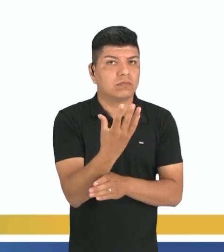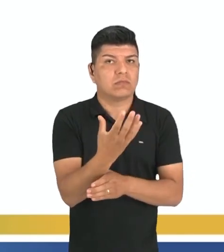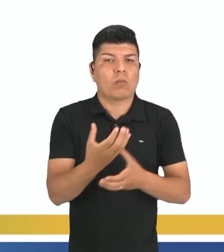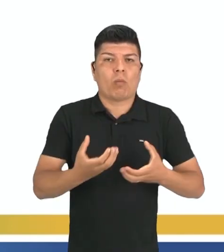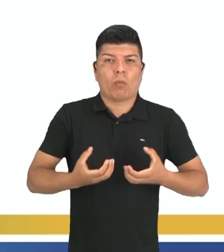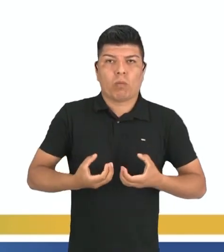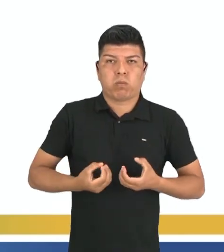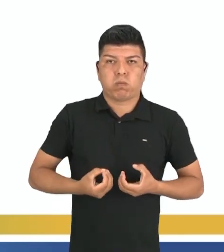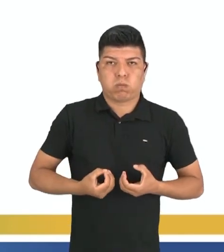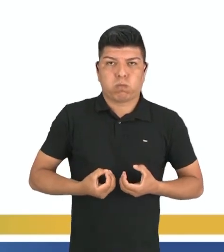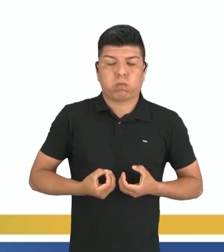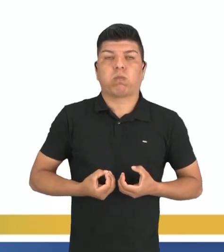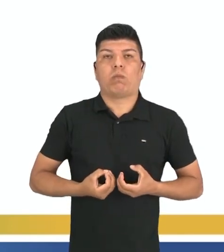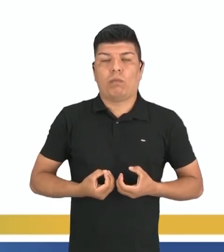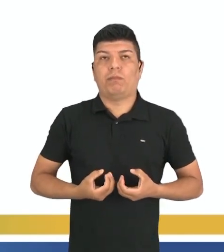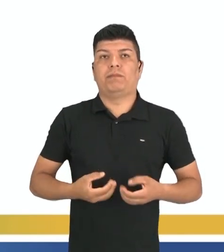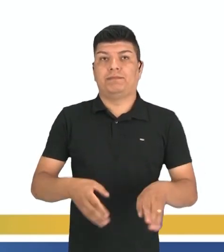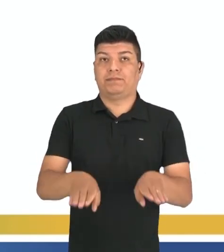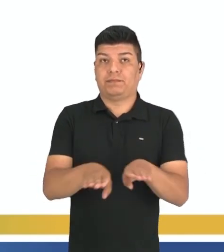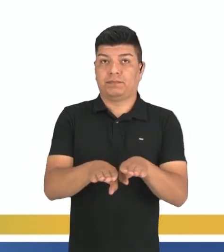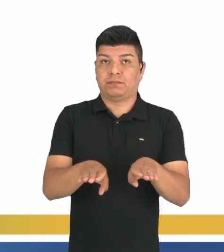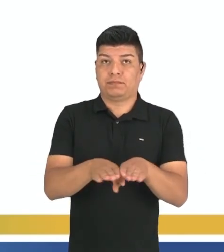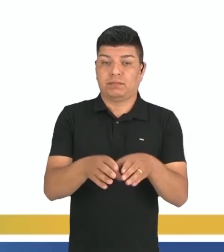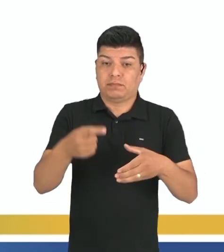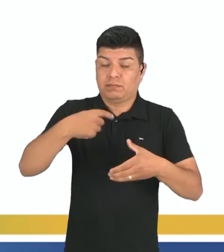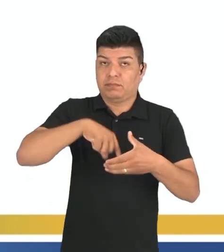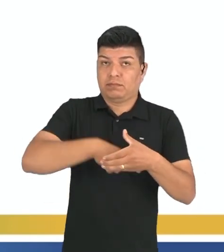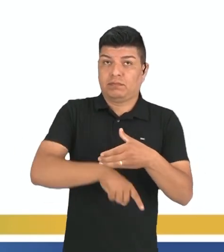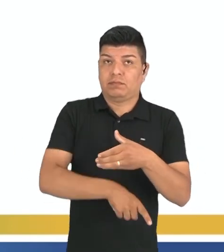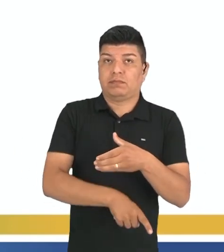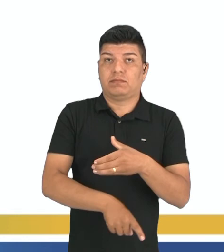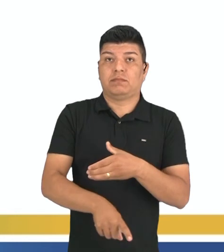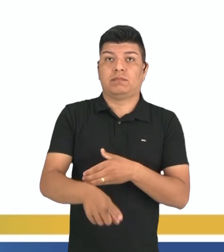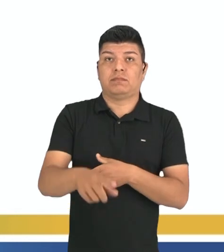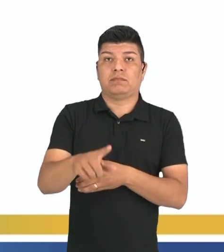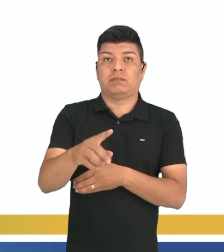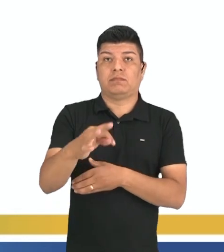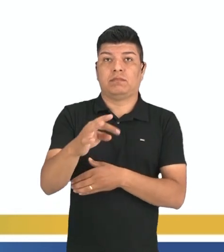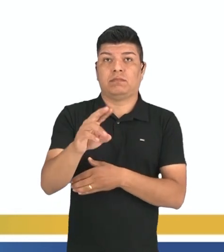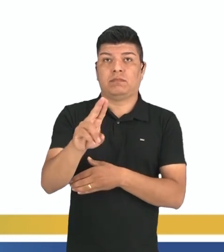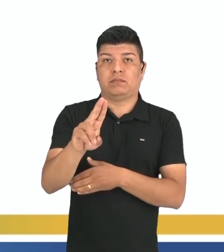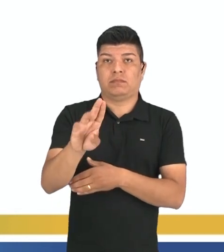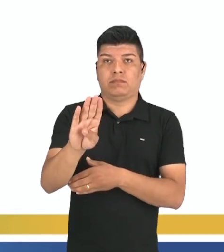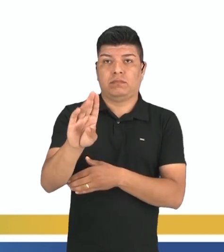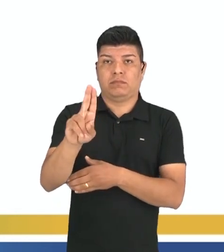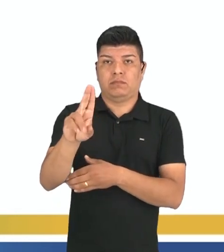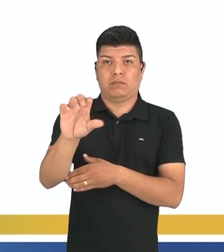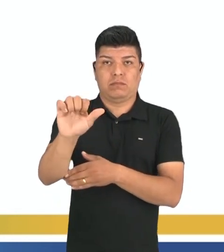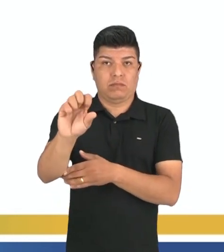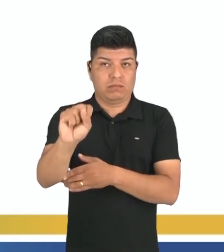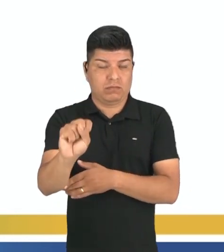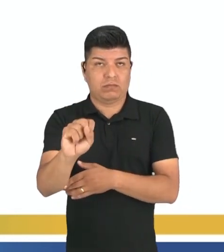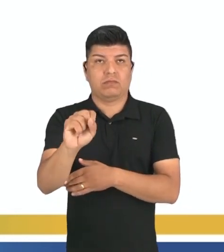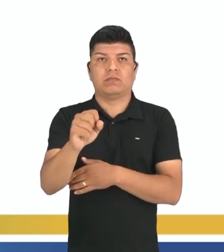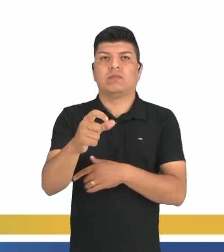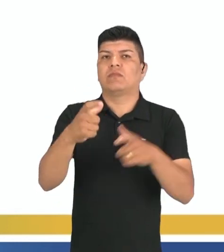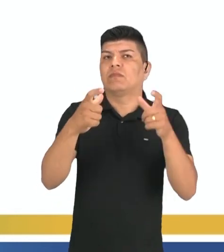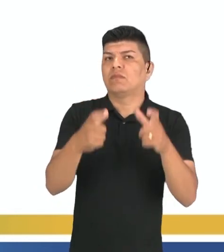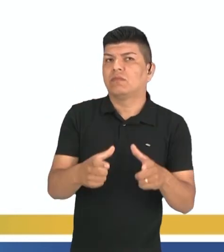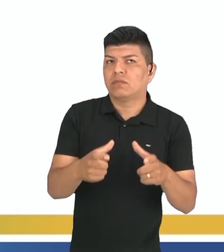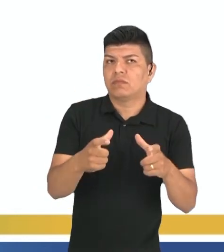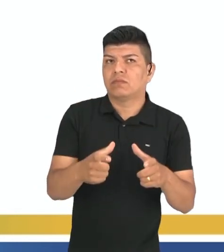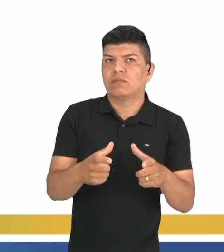nos testículos, em uma porção mais interna que nós chamamos de túbulos seminíferos. Onde que